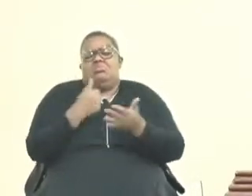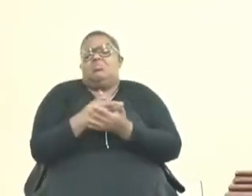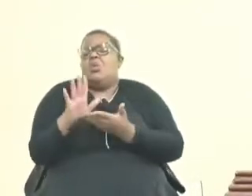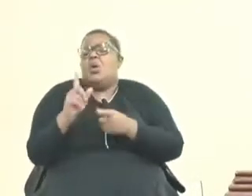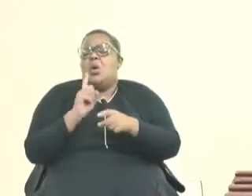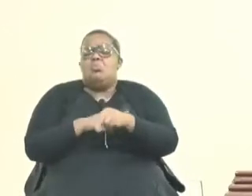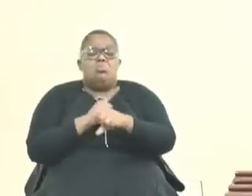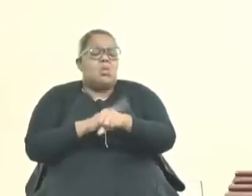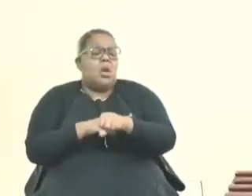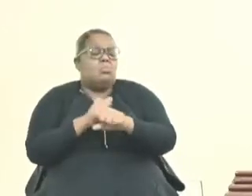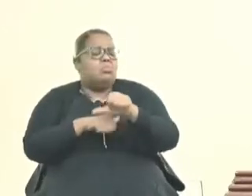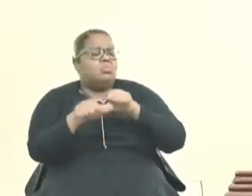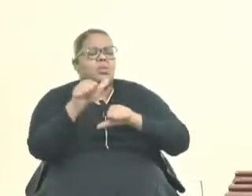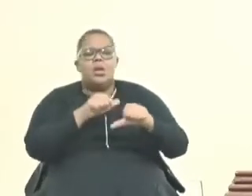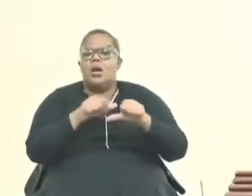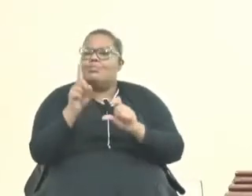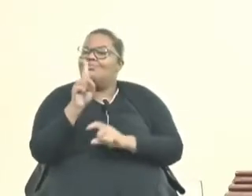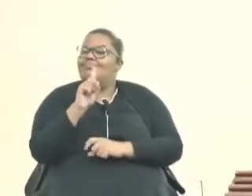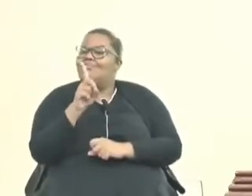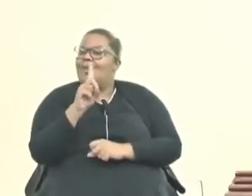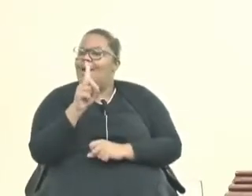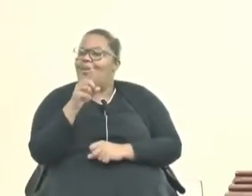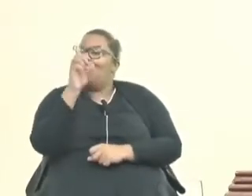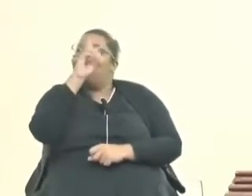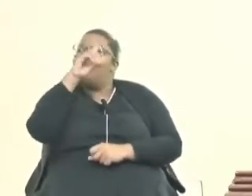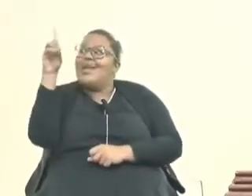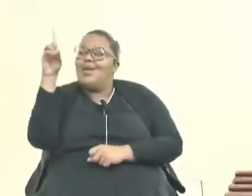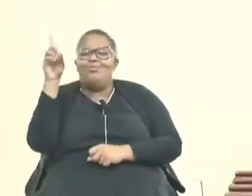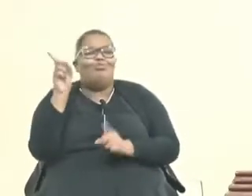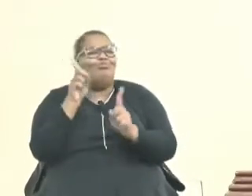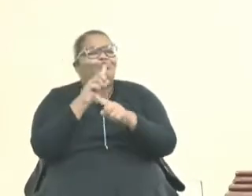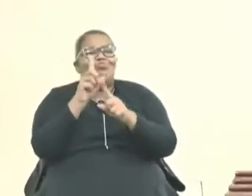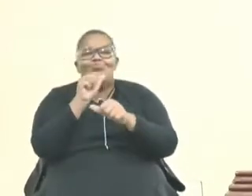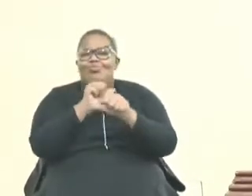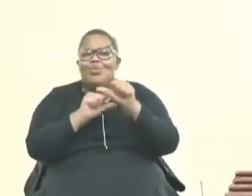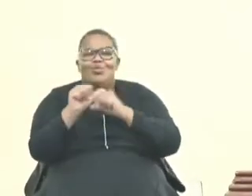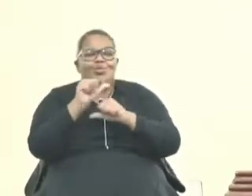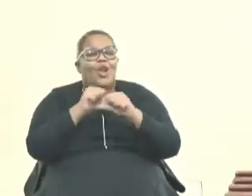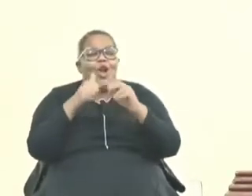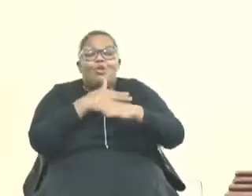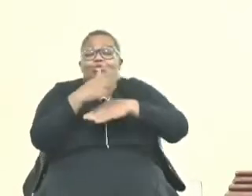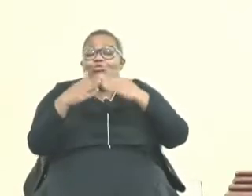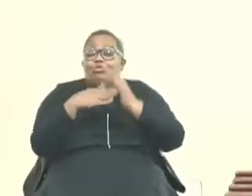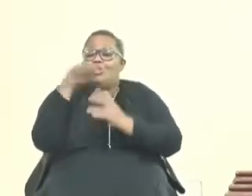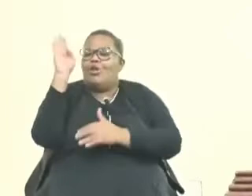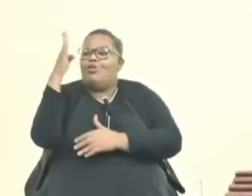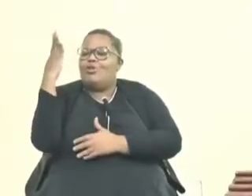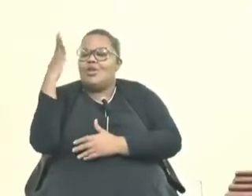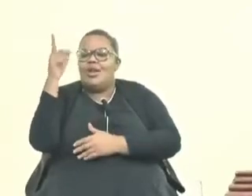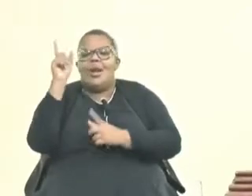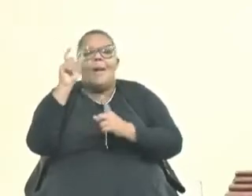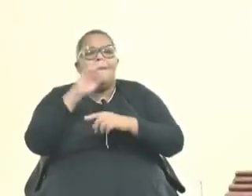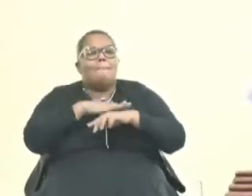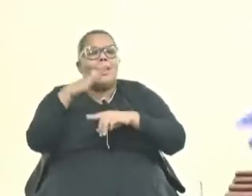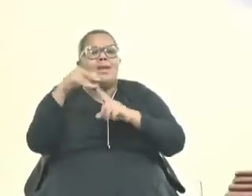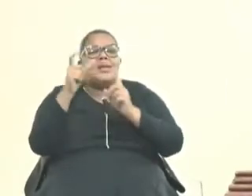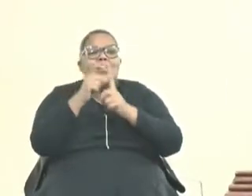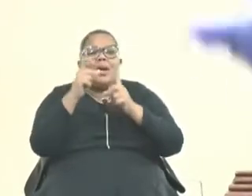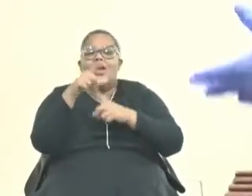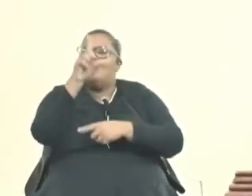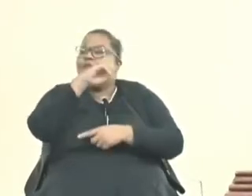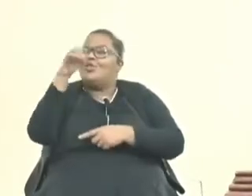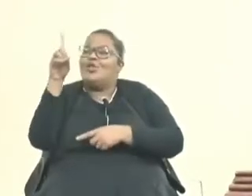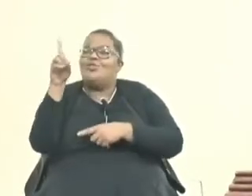mudaram Deus não muda que está escrito na palavra de Deus passa lá os céus EA terra mas a minha palavra